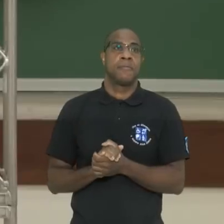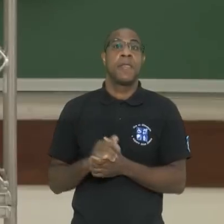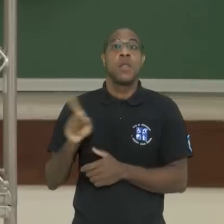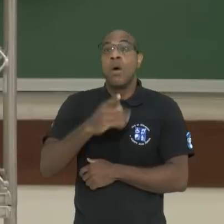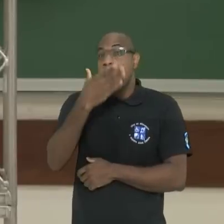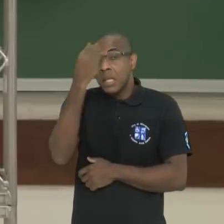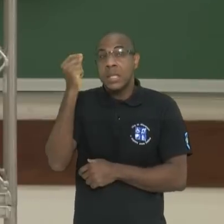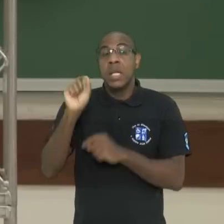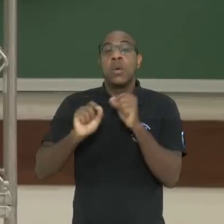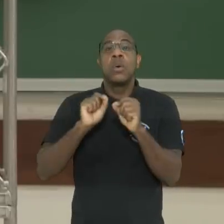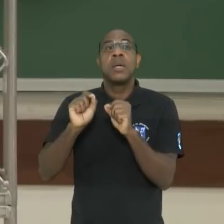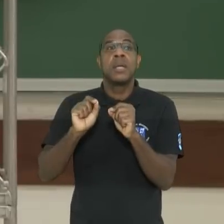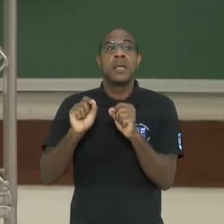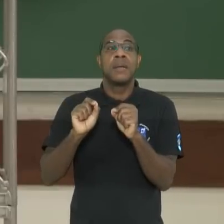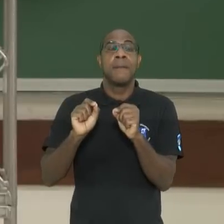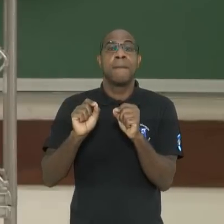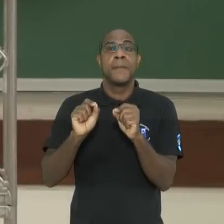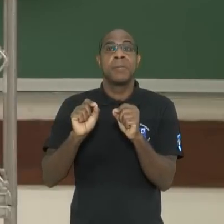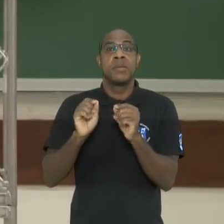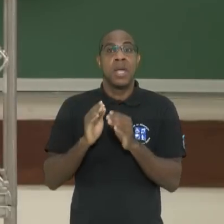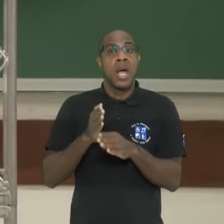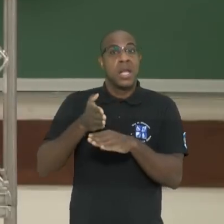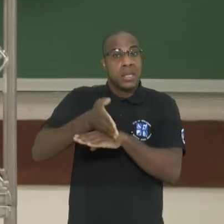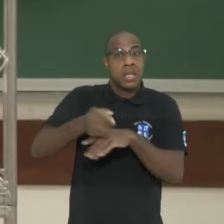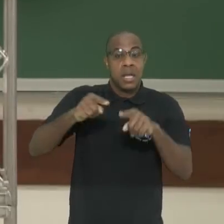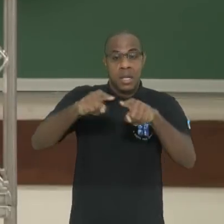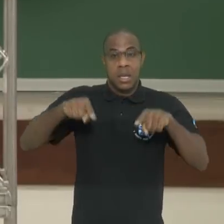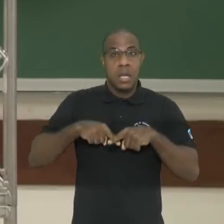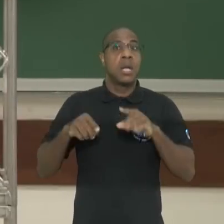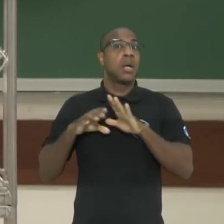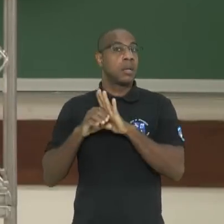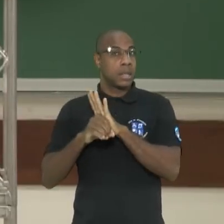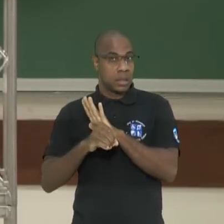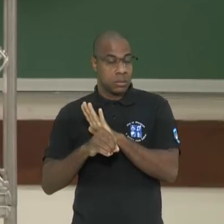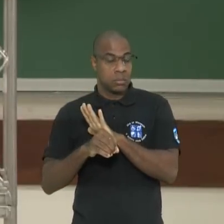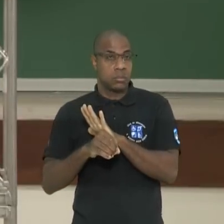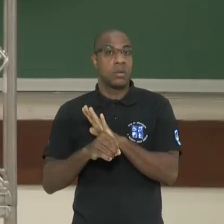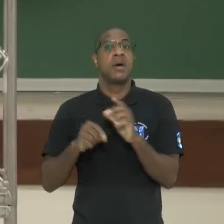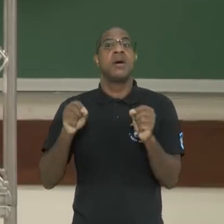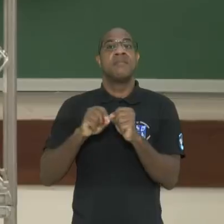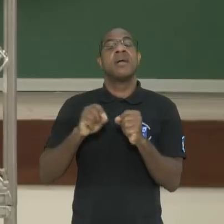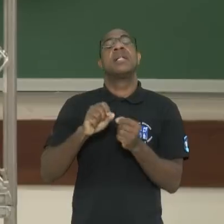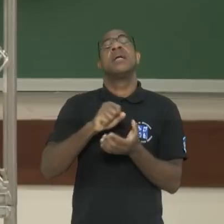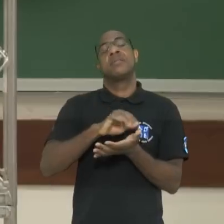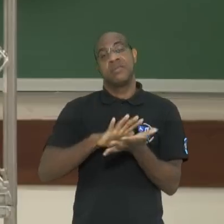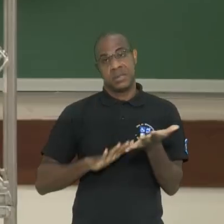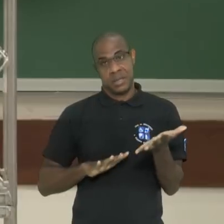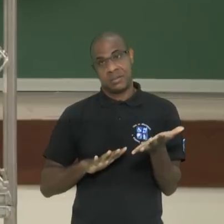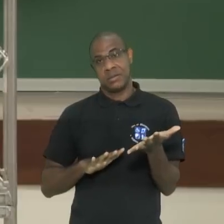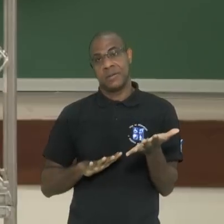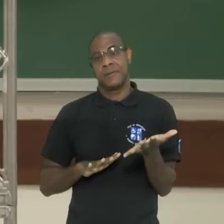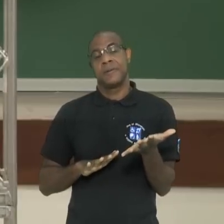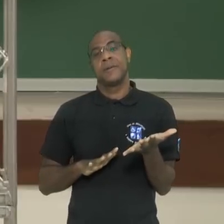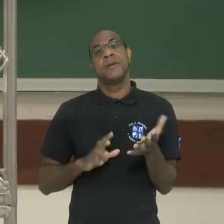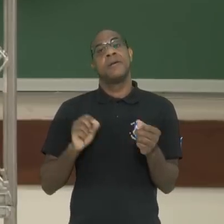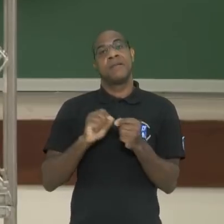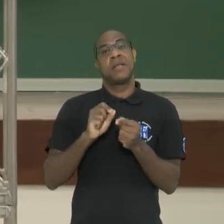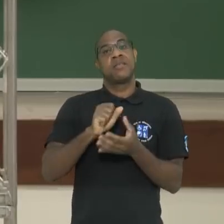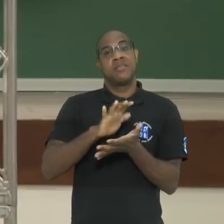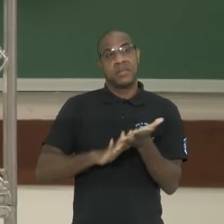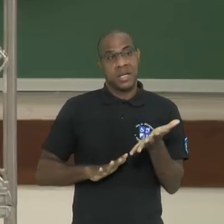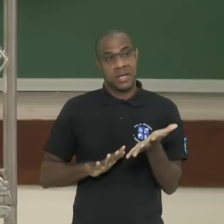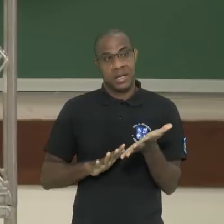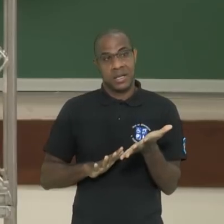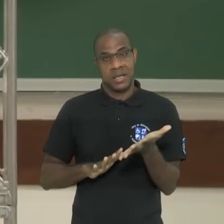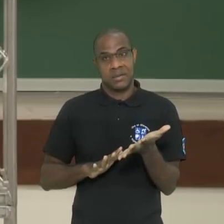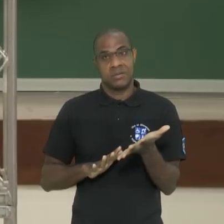vamos esquecer, pessoal, de acessar o Classroom, fazer a atividade. Fazendo essa atividade,